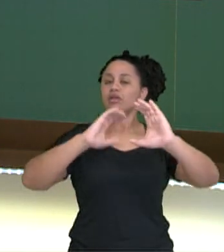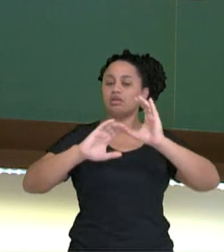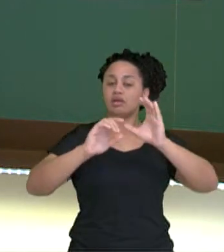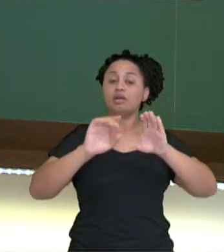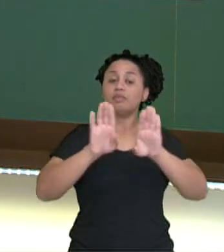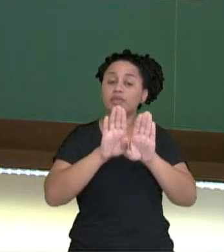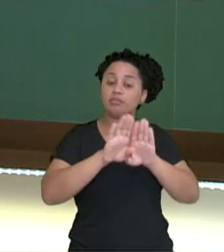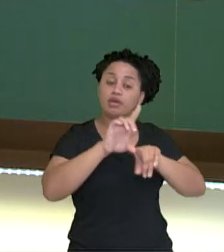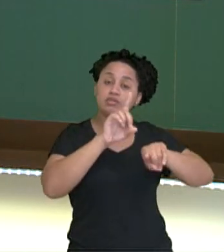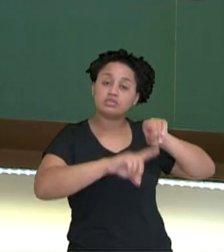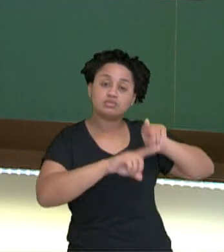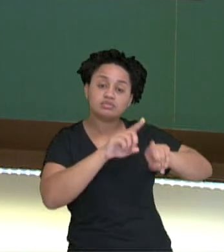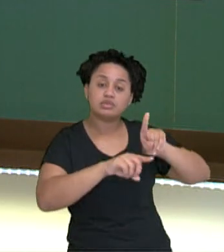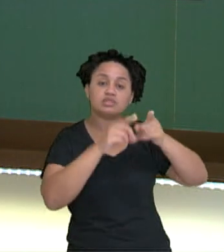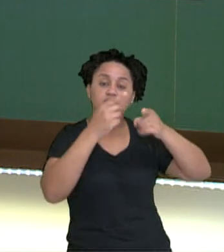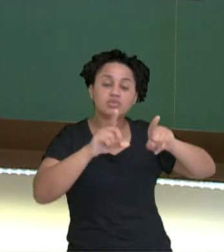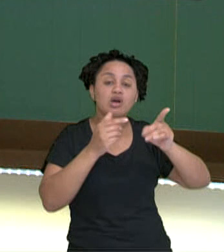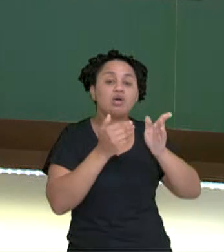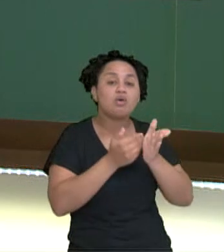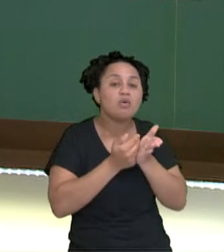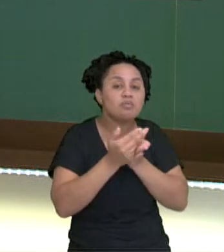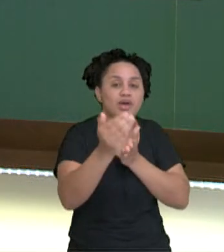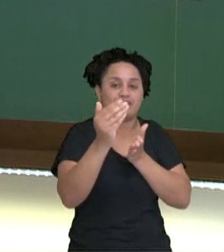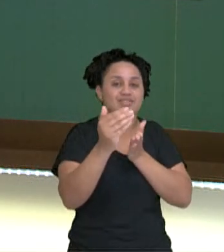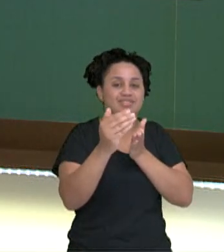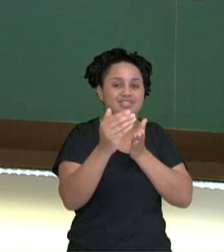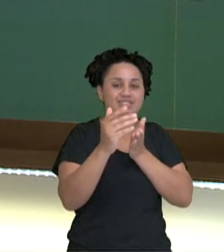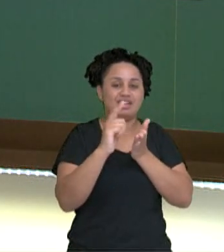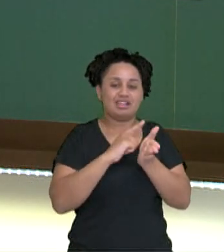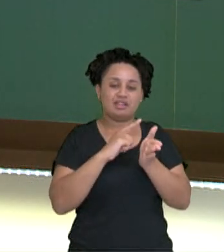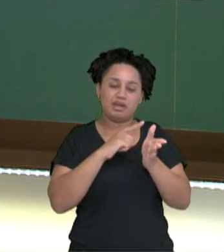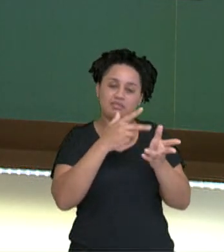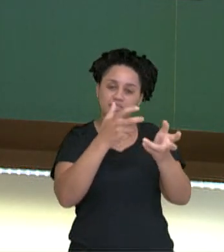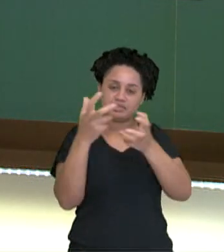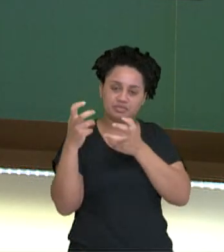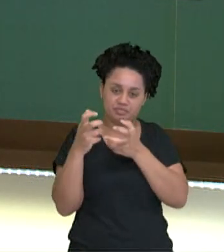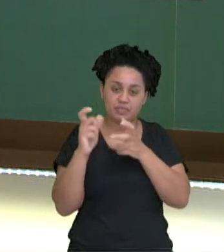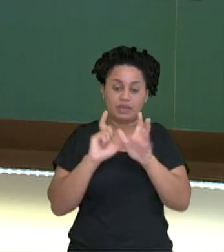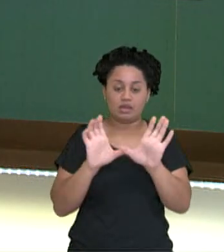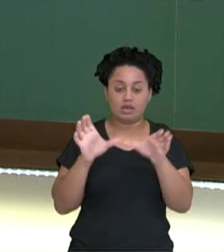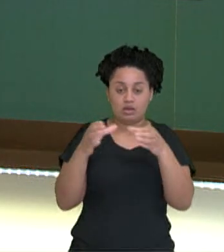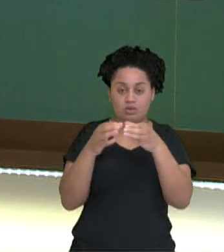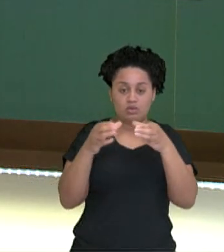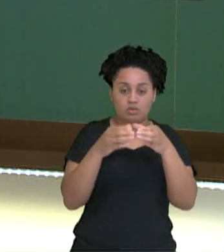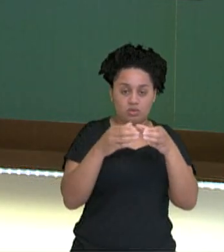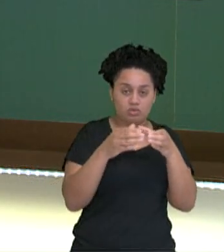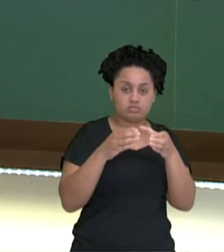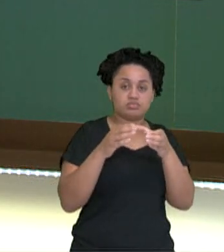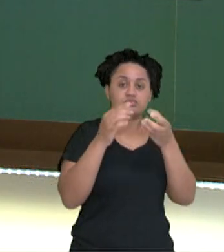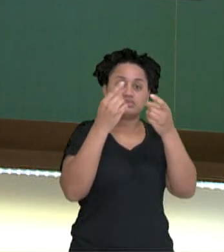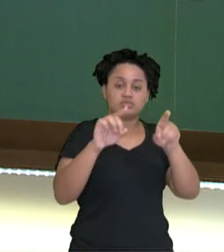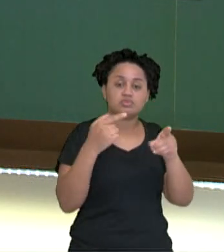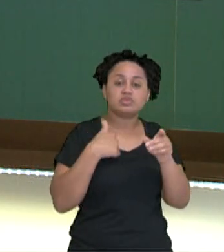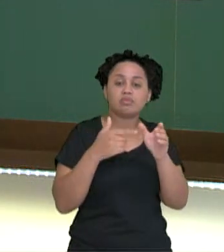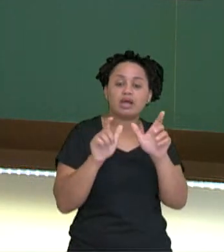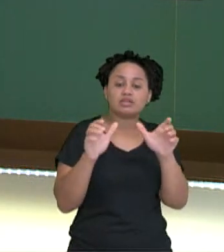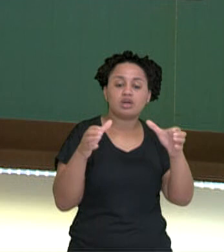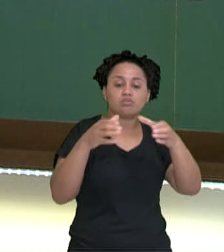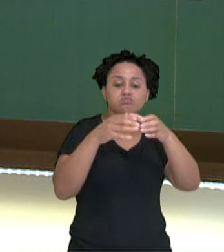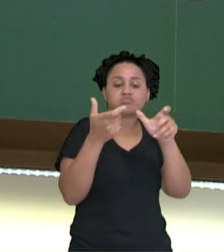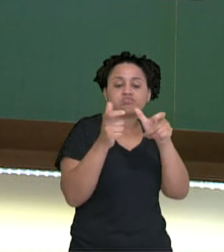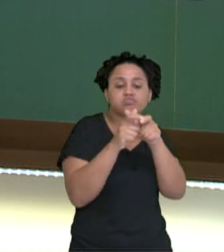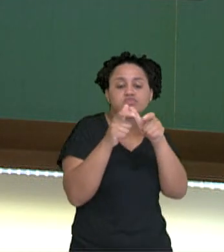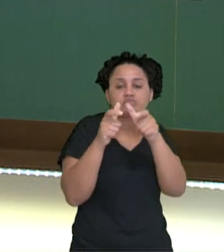instrumentos musicais vão ganhar voz. Grupos de músicos começam a criar pequenos grupos